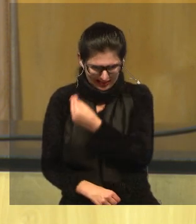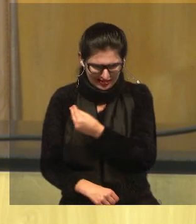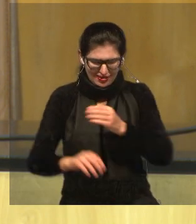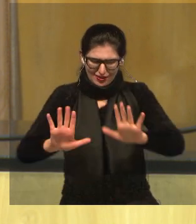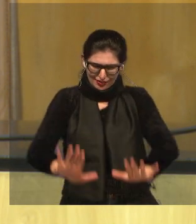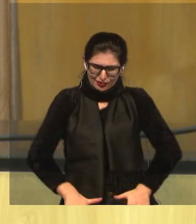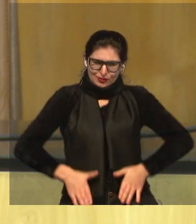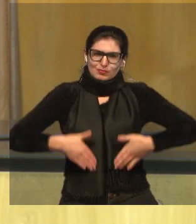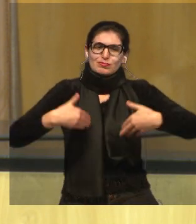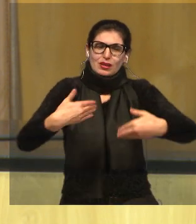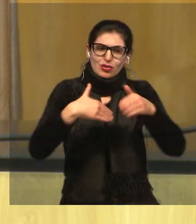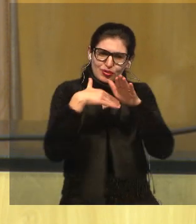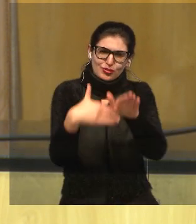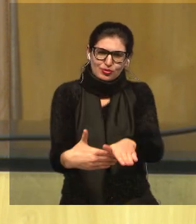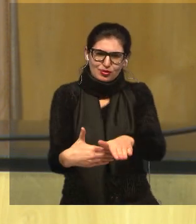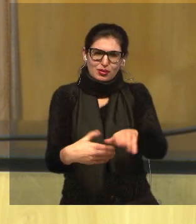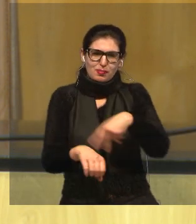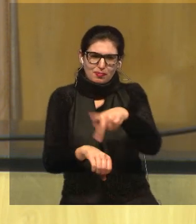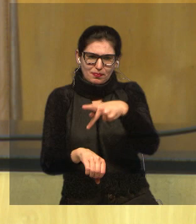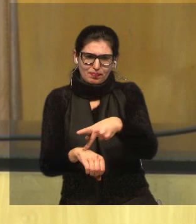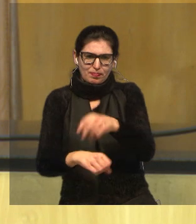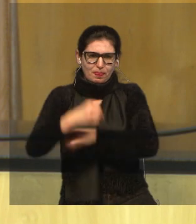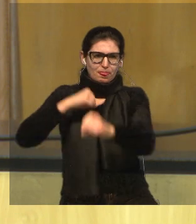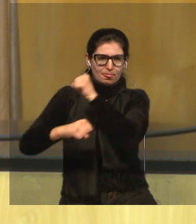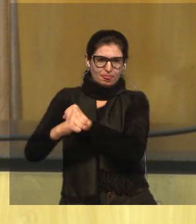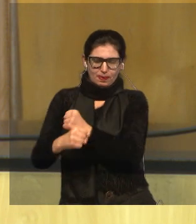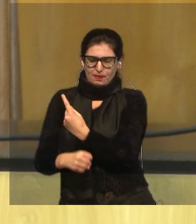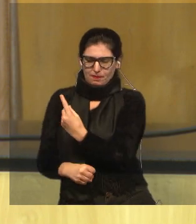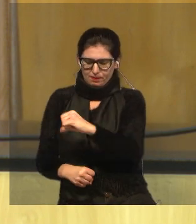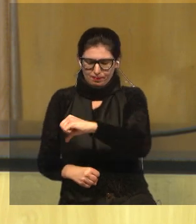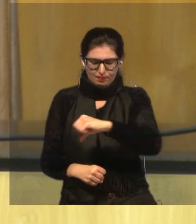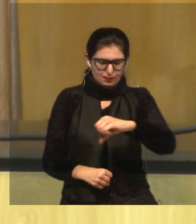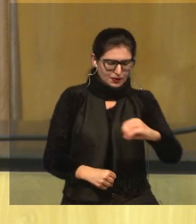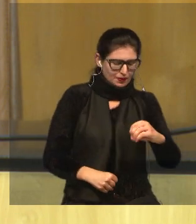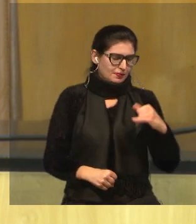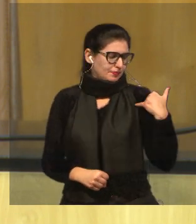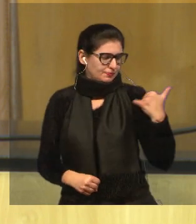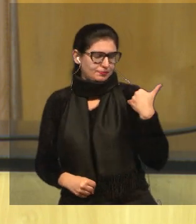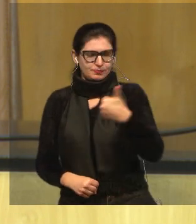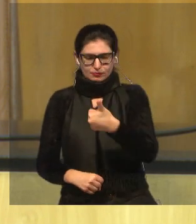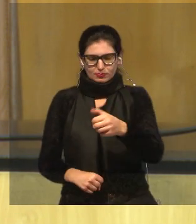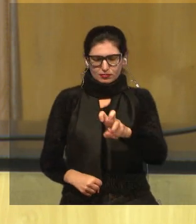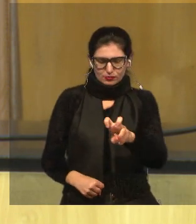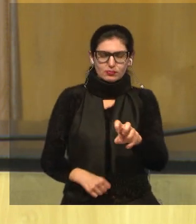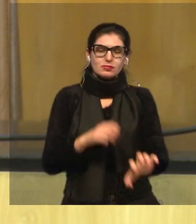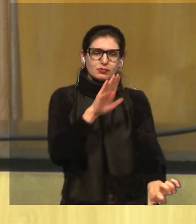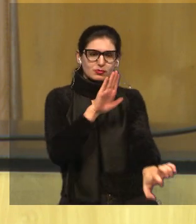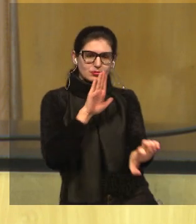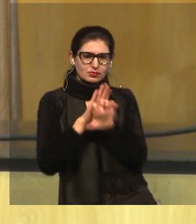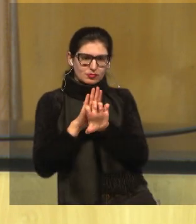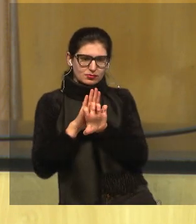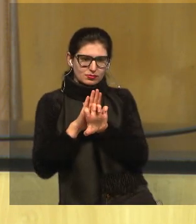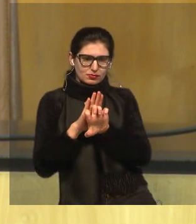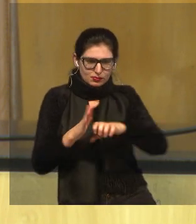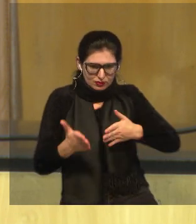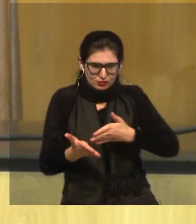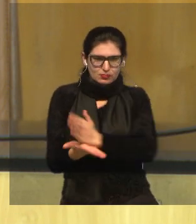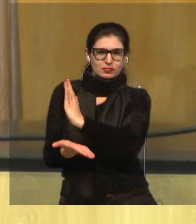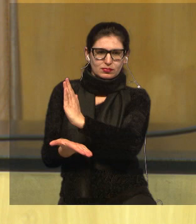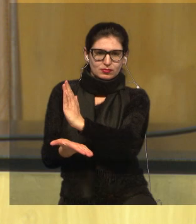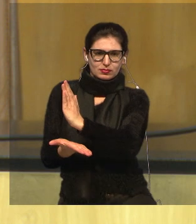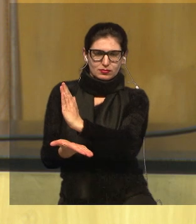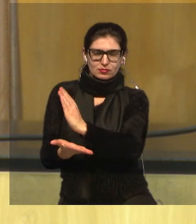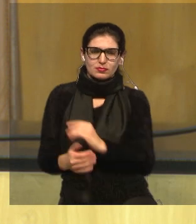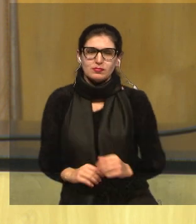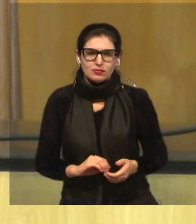doar para o seu país. E em 1990, eu já tinha os meus 15 anos, quando o Estatuto entrou em vigor.